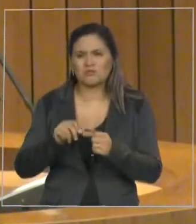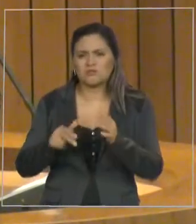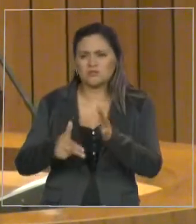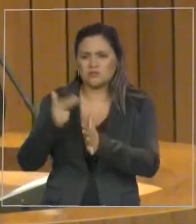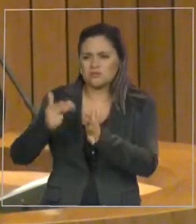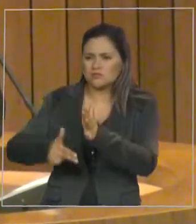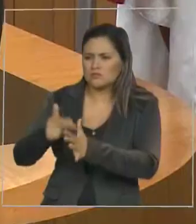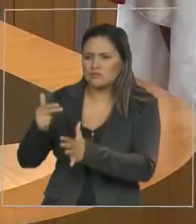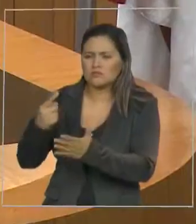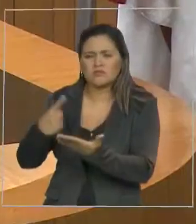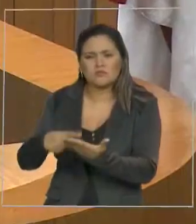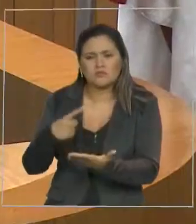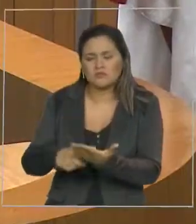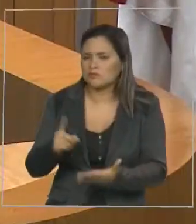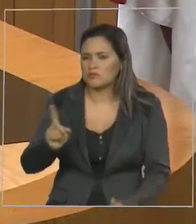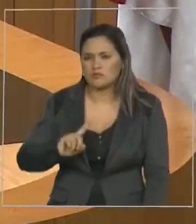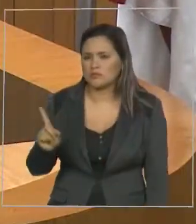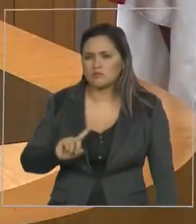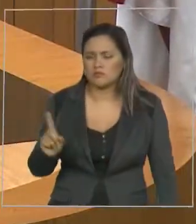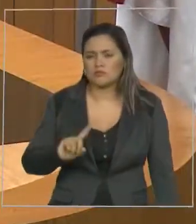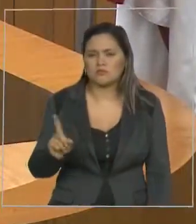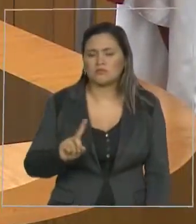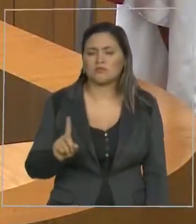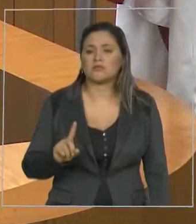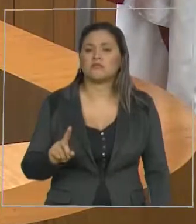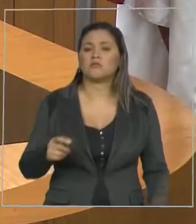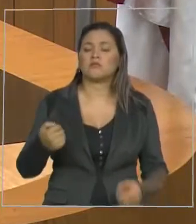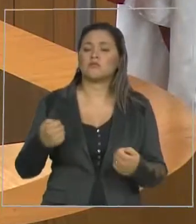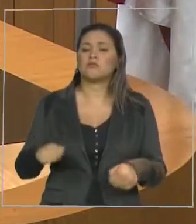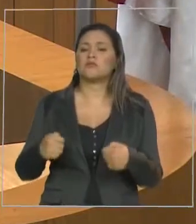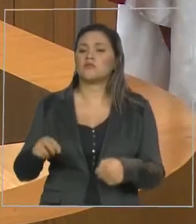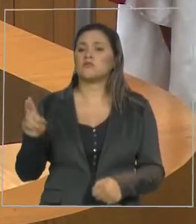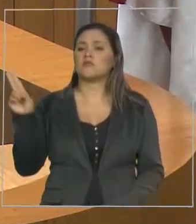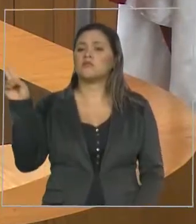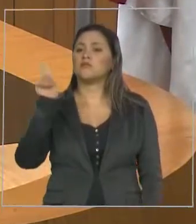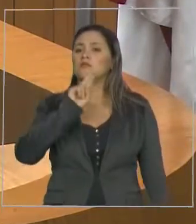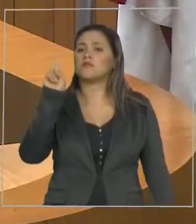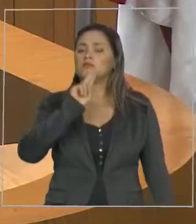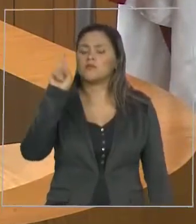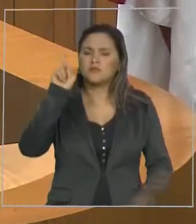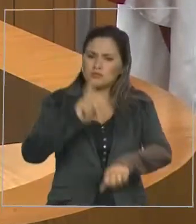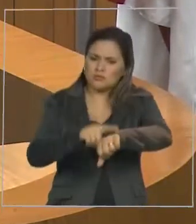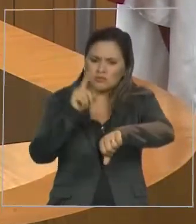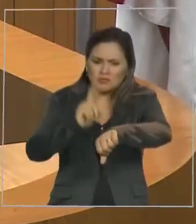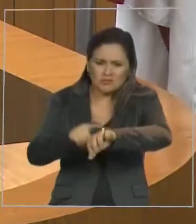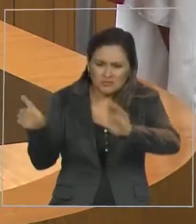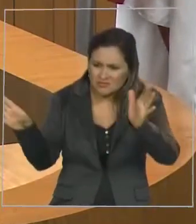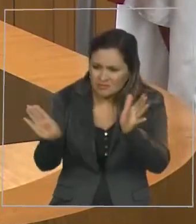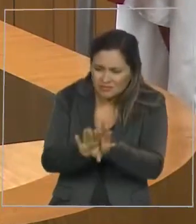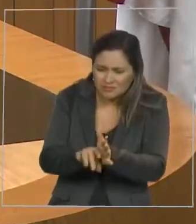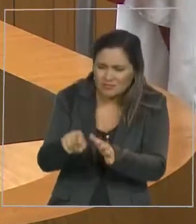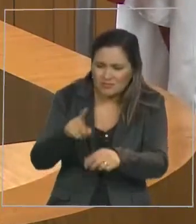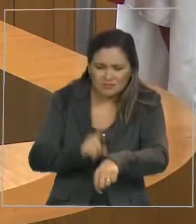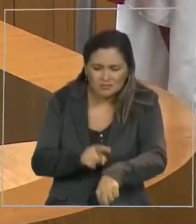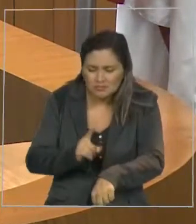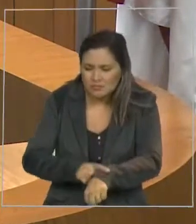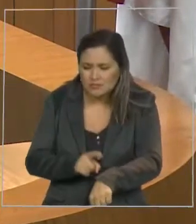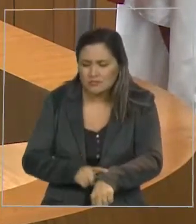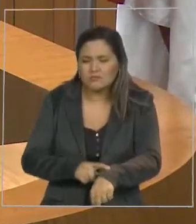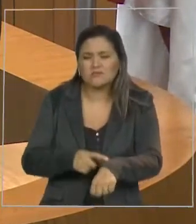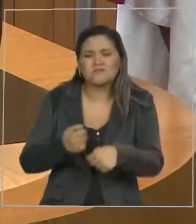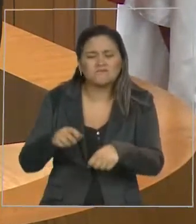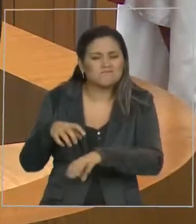é isso. Mas para que possa ser atendido aquele trauma urgente de cabeça, em que não precisa o paciente sair